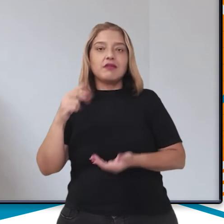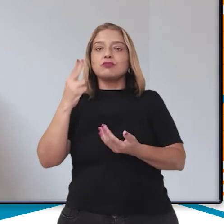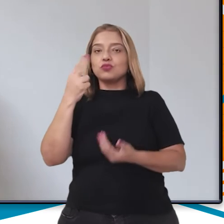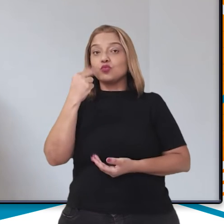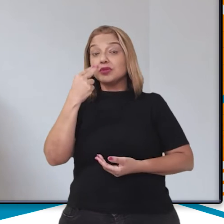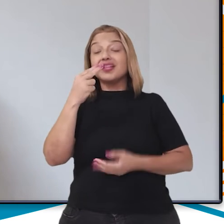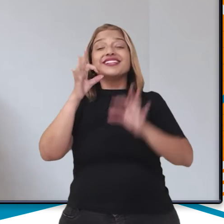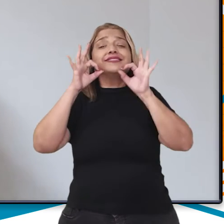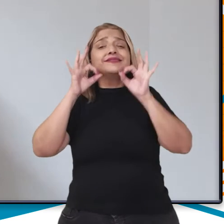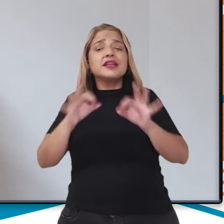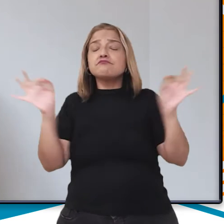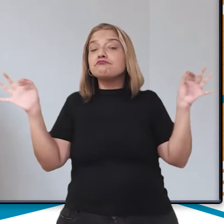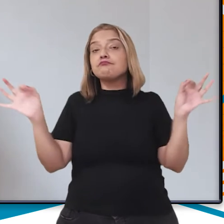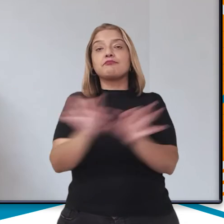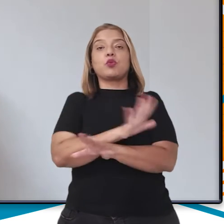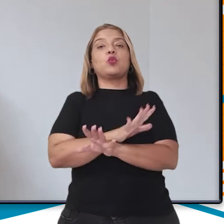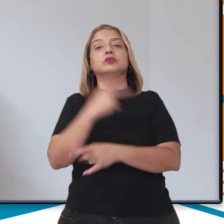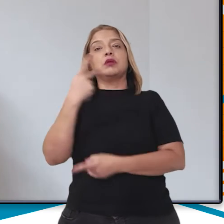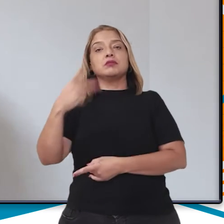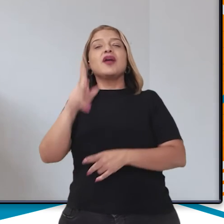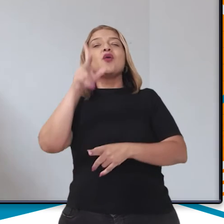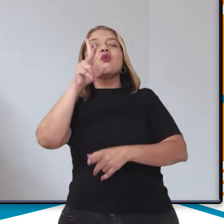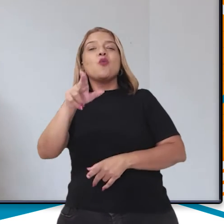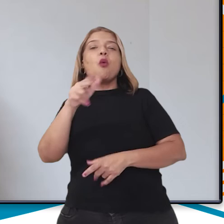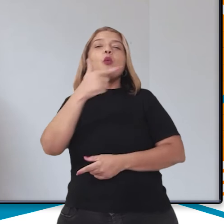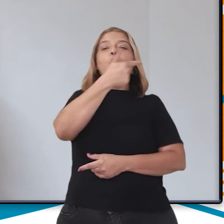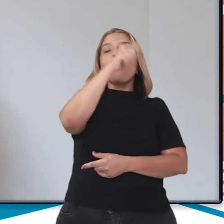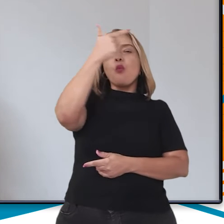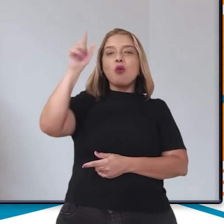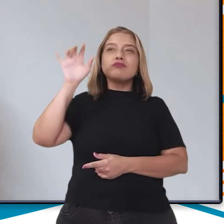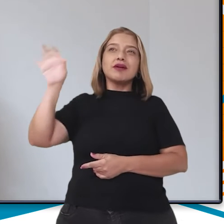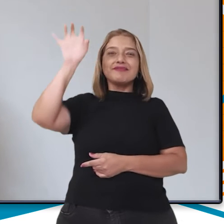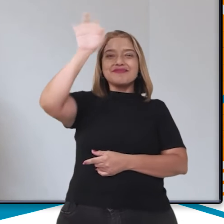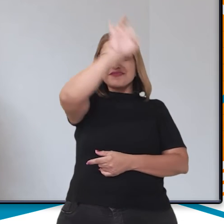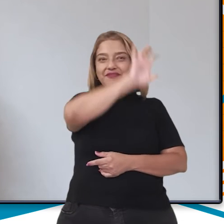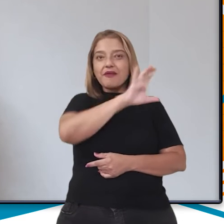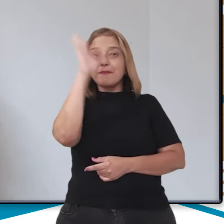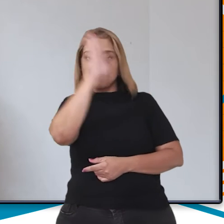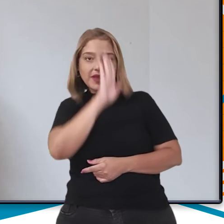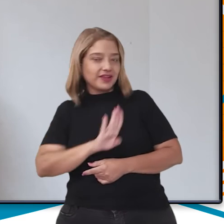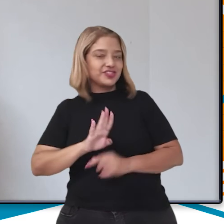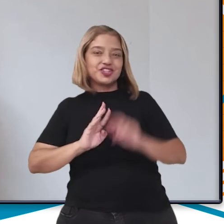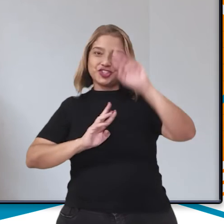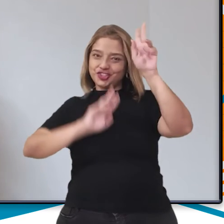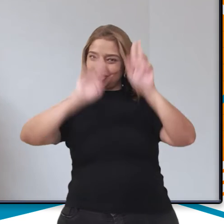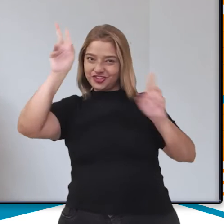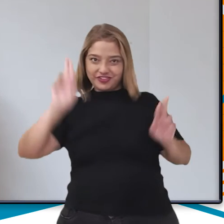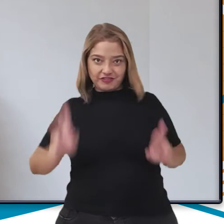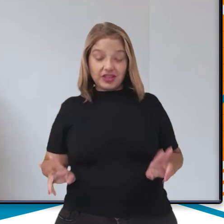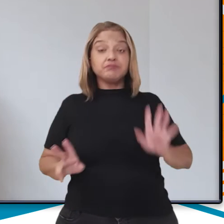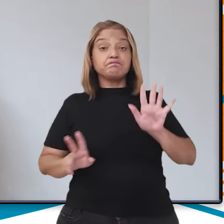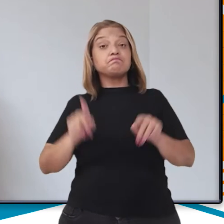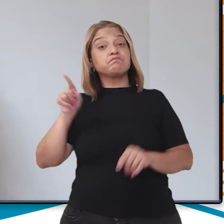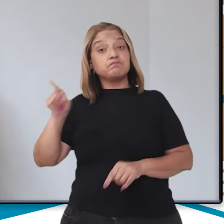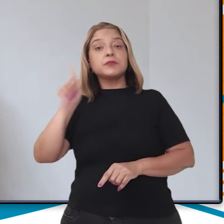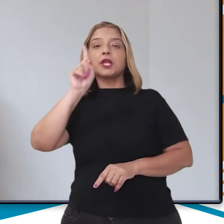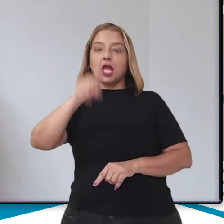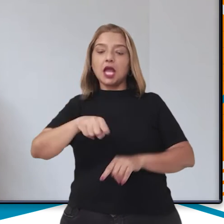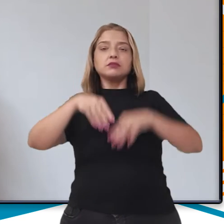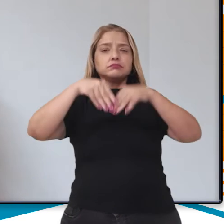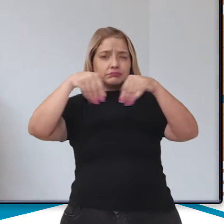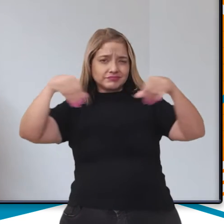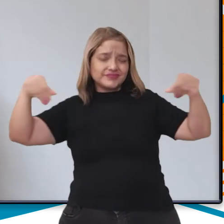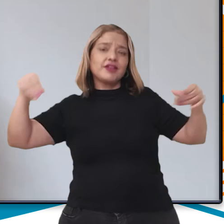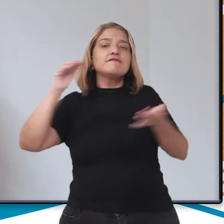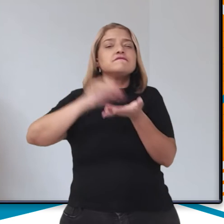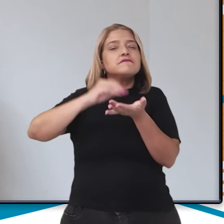os nutrientes completos como em outros lugares do solo brasileiro. Então, um solo